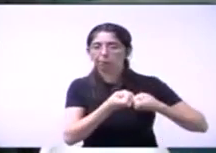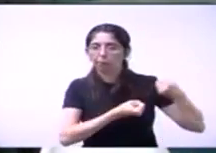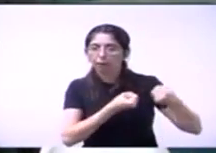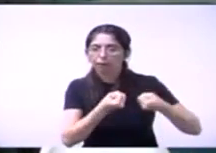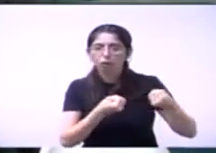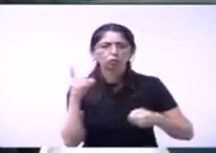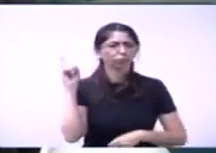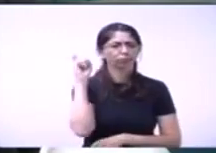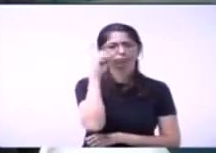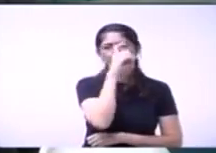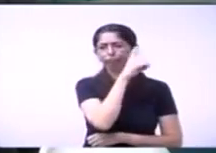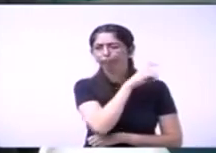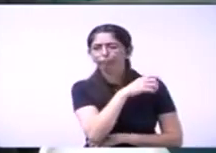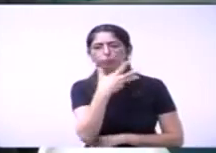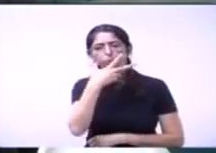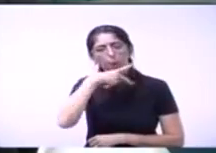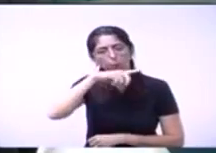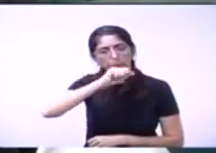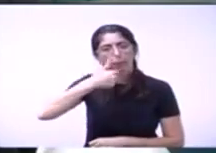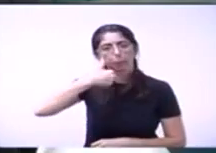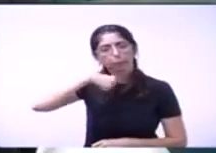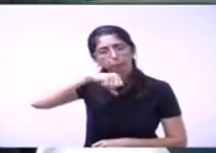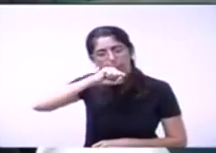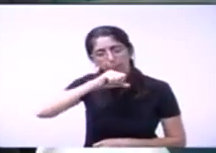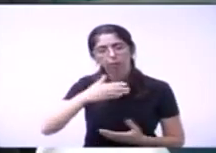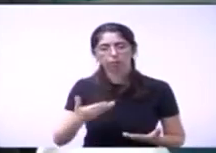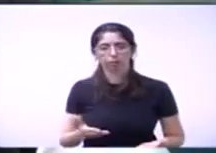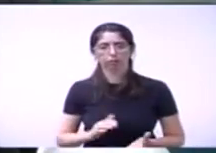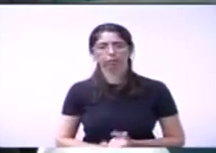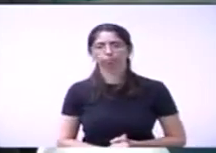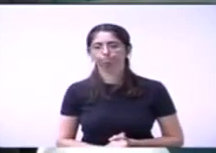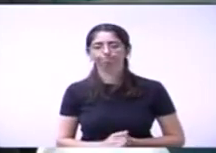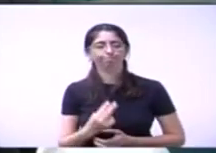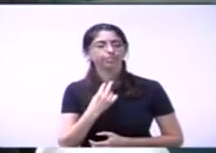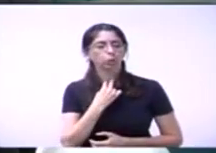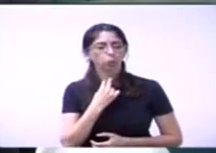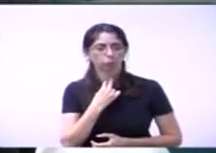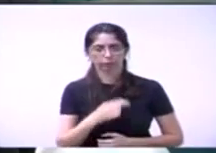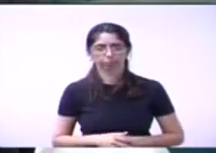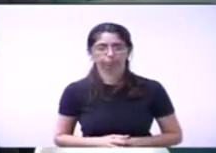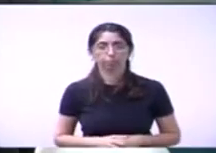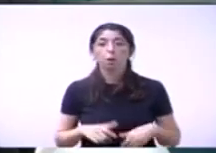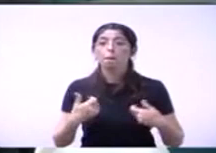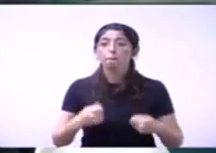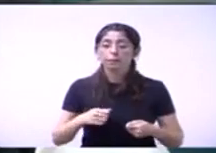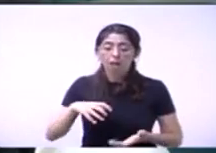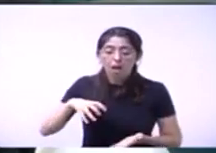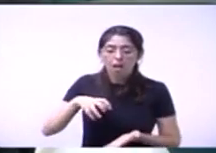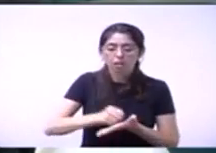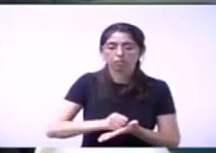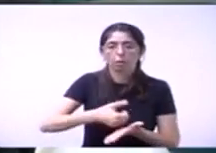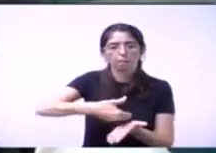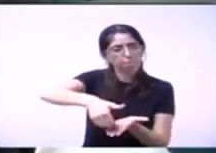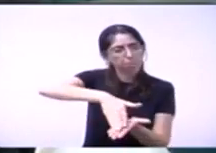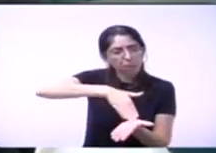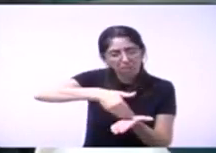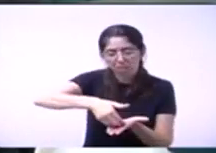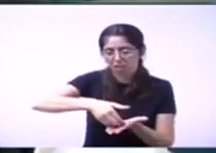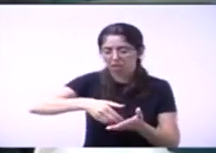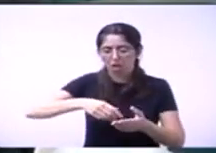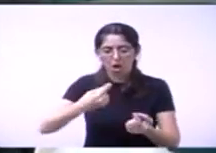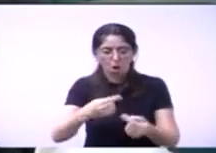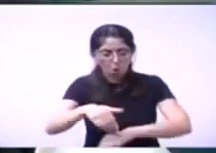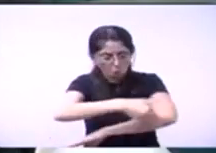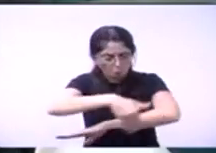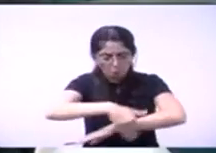dificuldade para os pais deixarem seus filhos nas referidas unidades. Então, deixo aqui um pedido aos secretários aí para